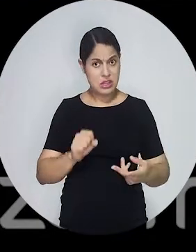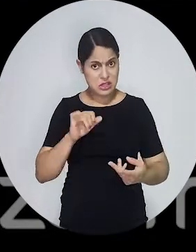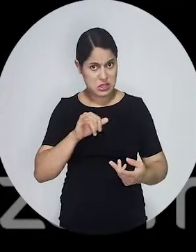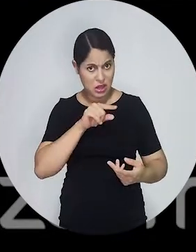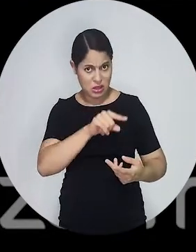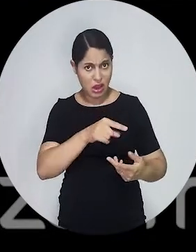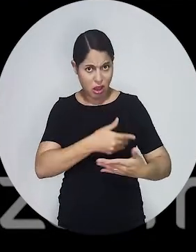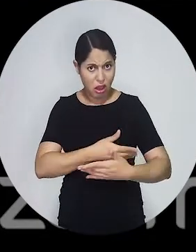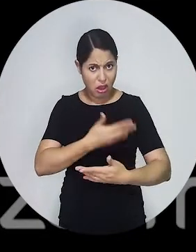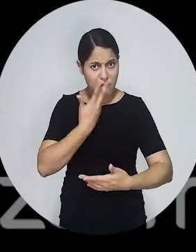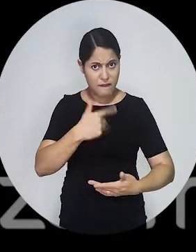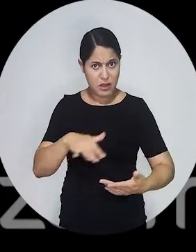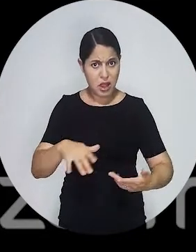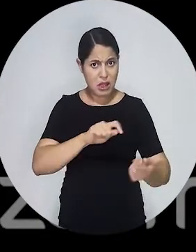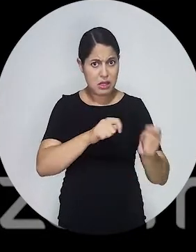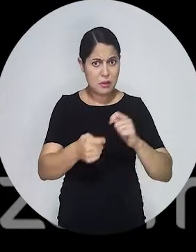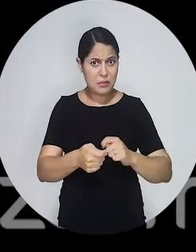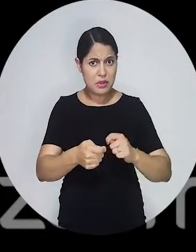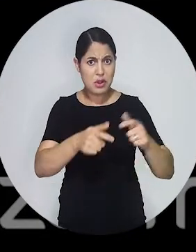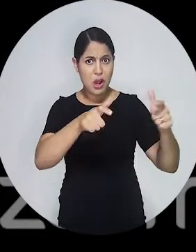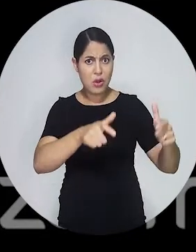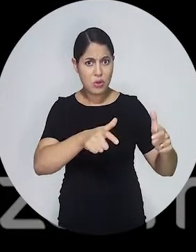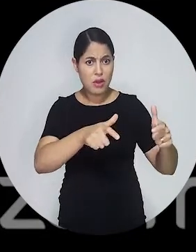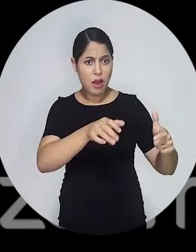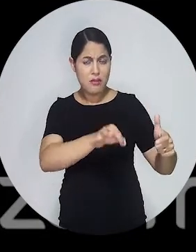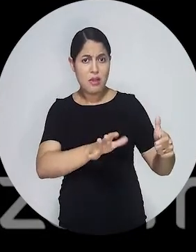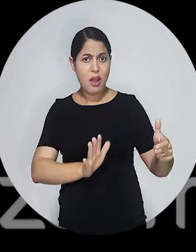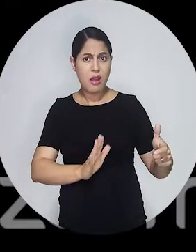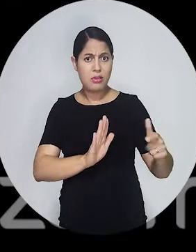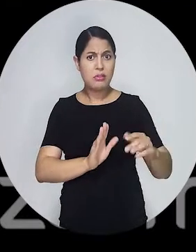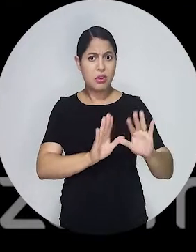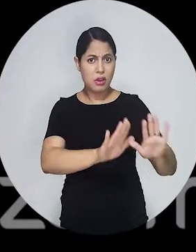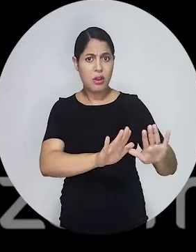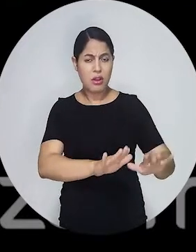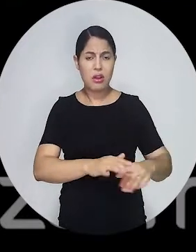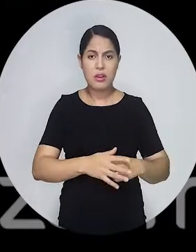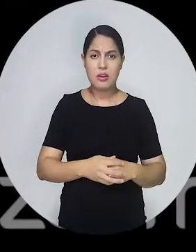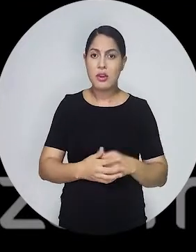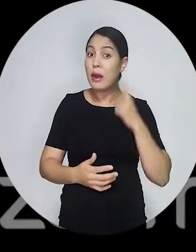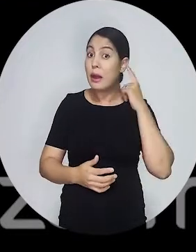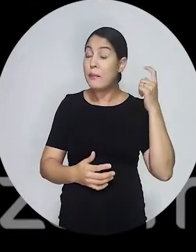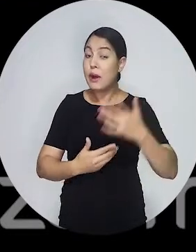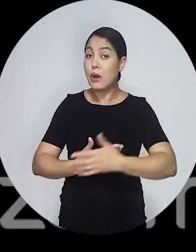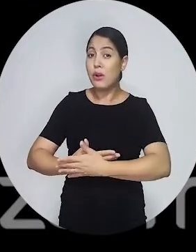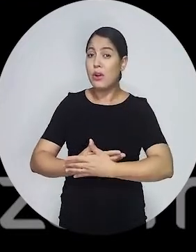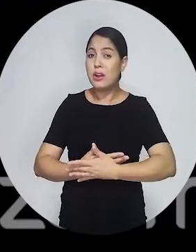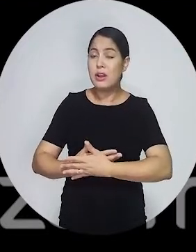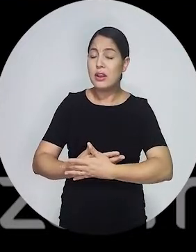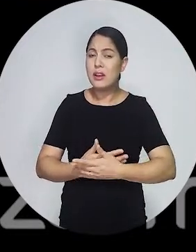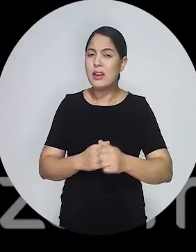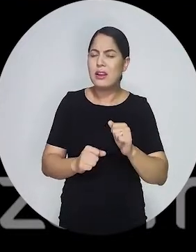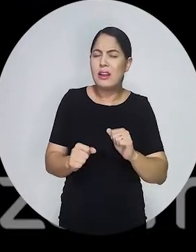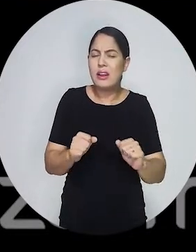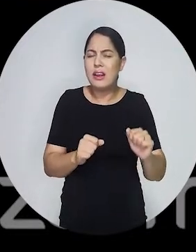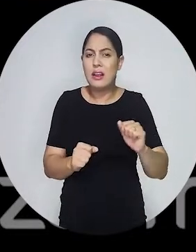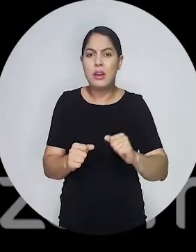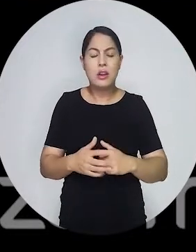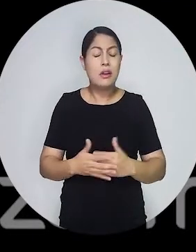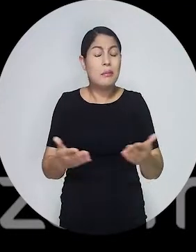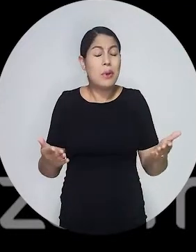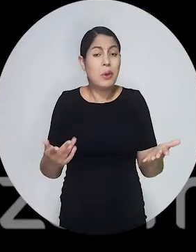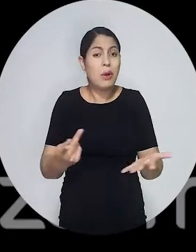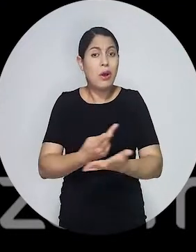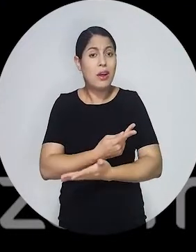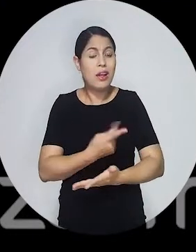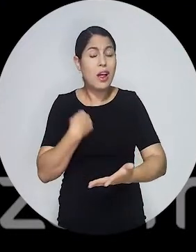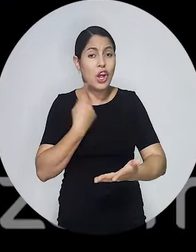chorando. Só se tiver alguma criança, coloque no local adequado, para não atrapalhar a